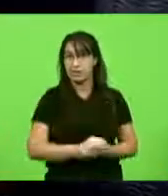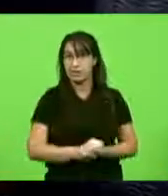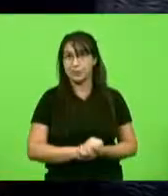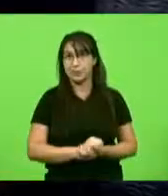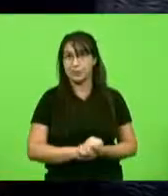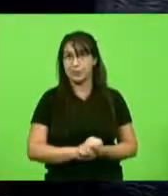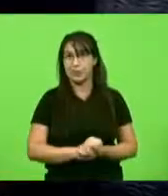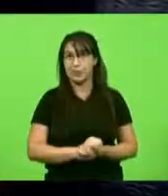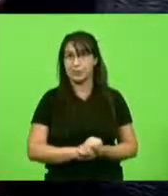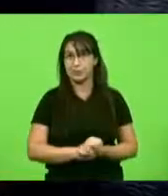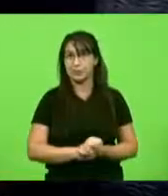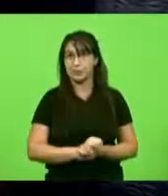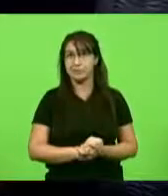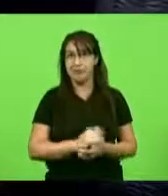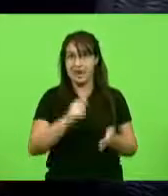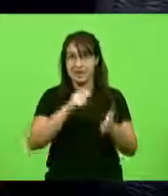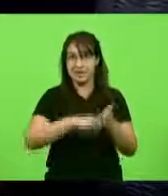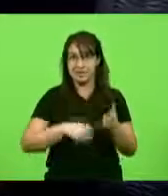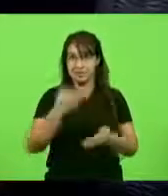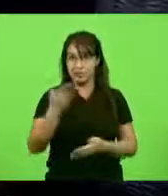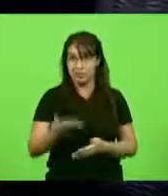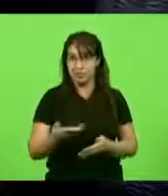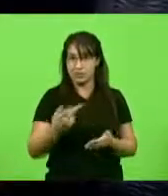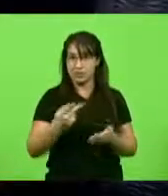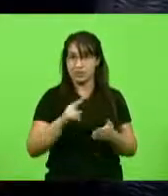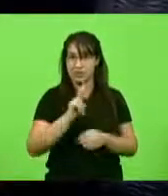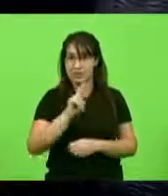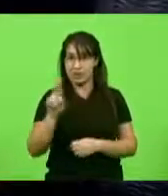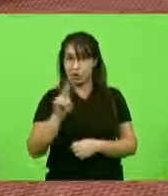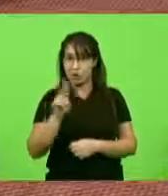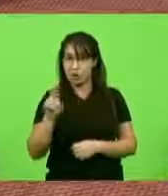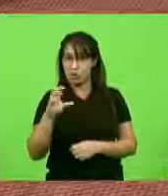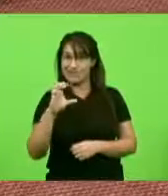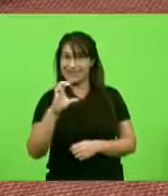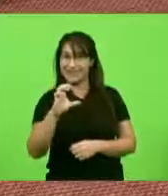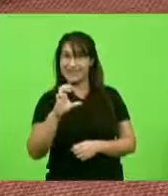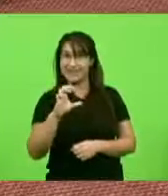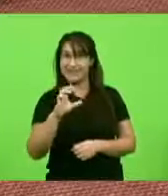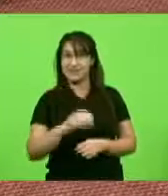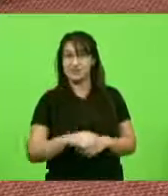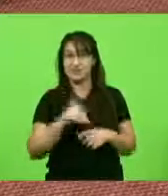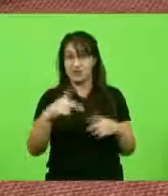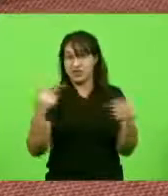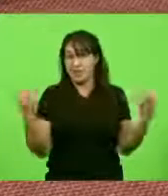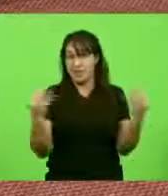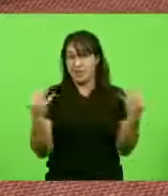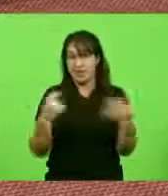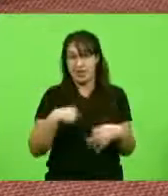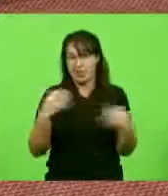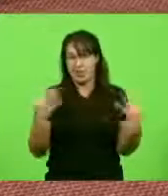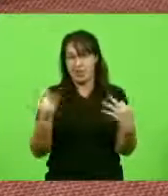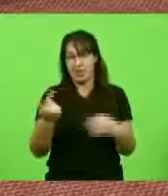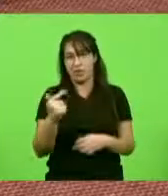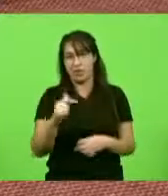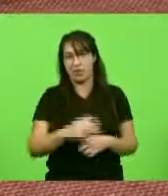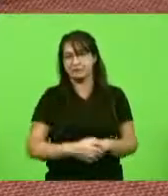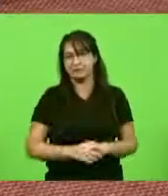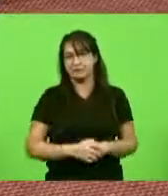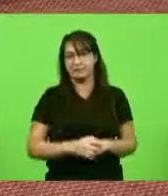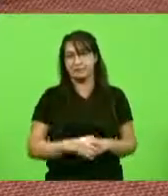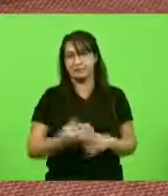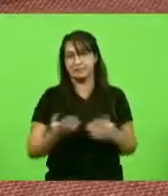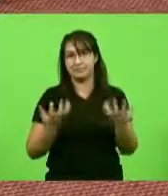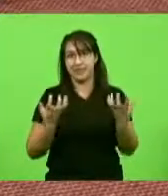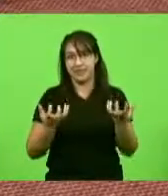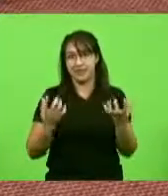Não deixe mais assinar o seu nome sem o C. Como Vossa Excelência é perfeito, eu não sou perfeito. Não, quem dera. Isso